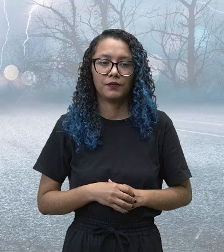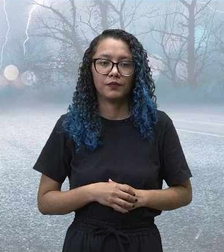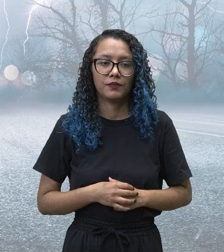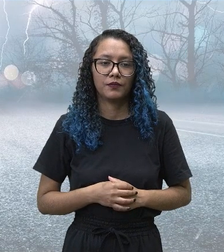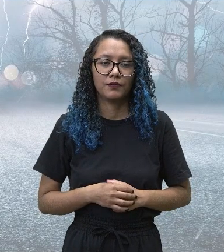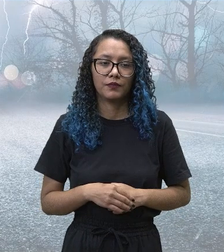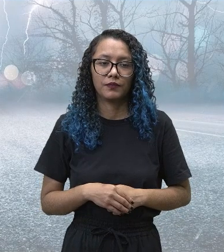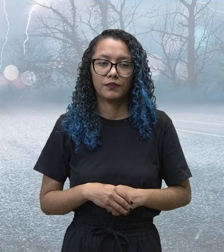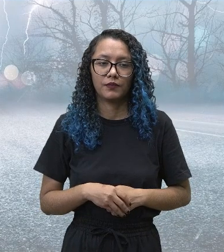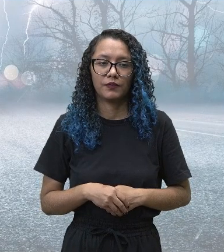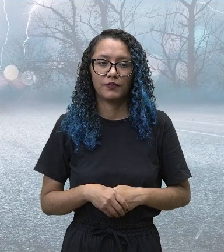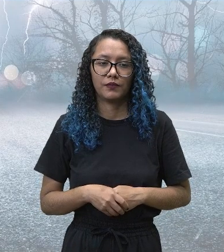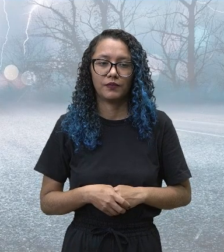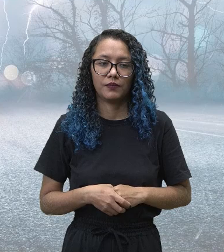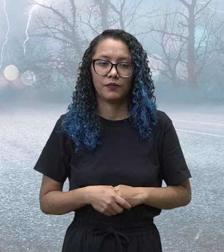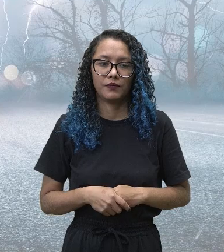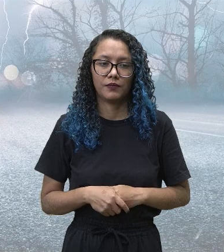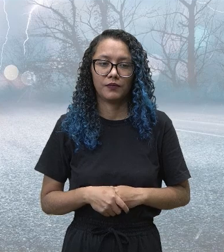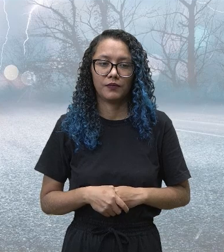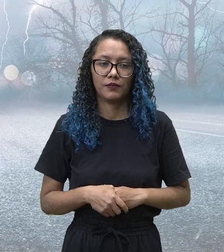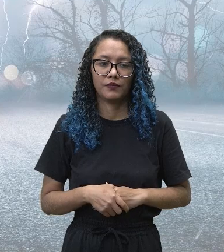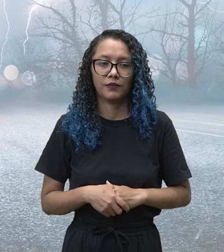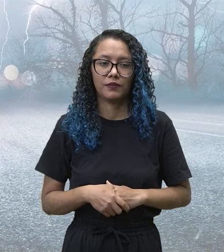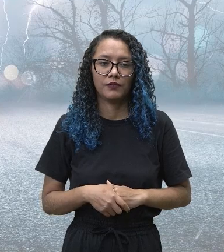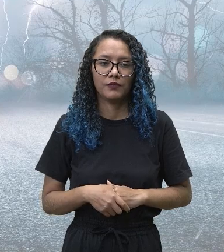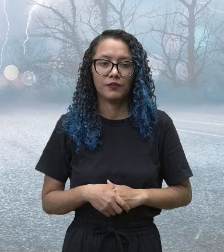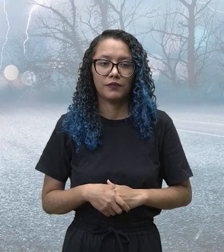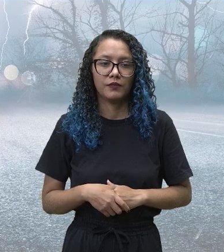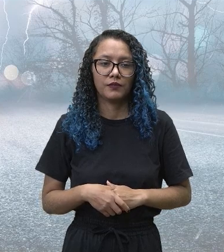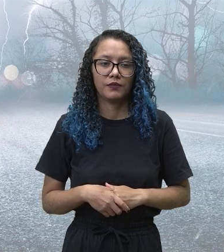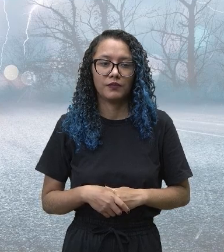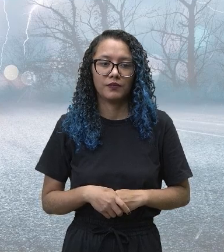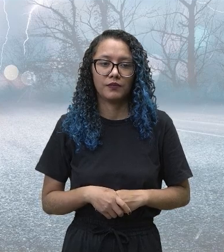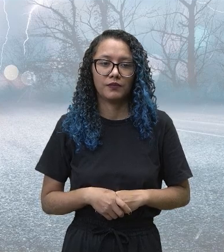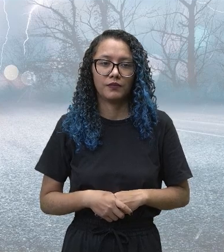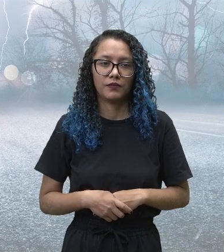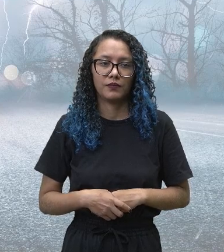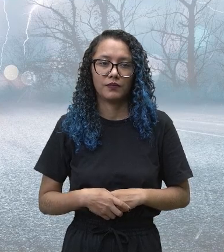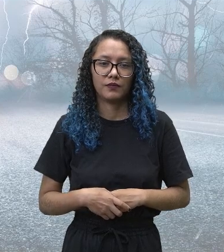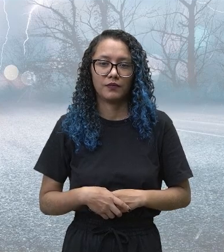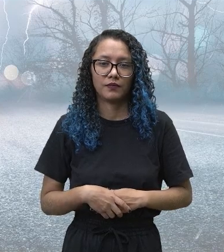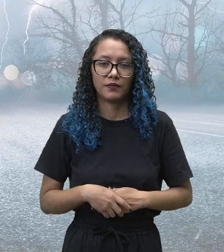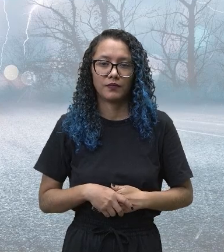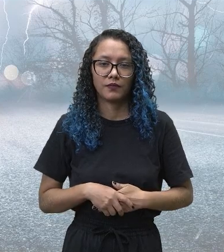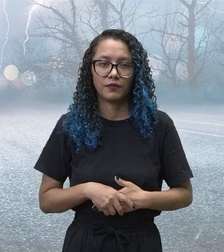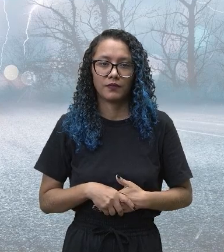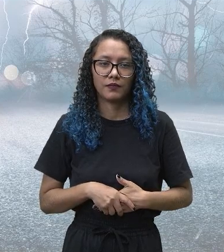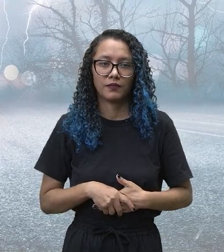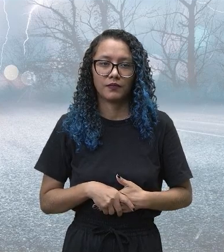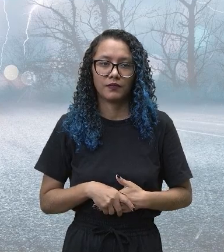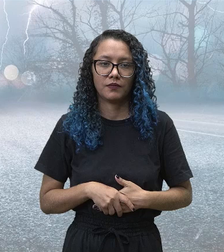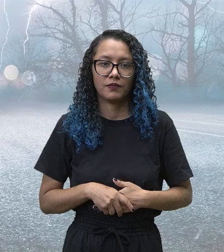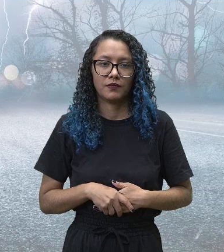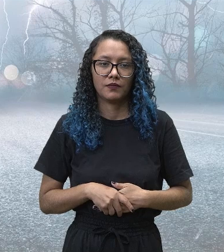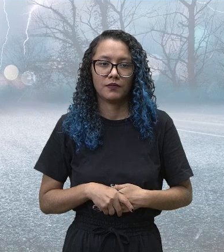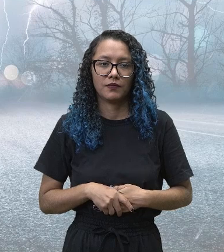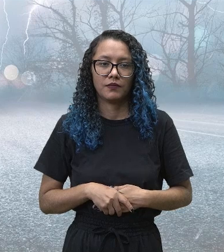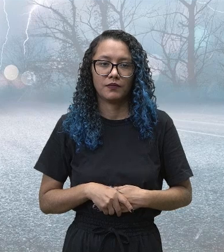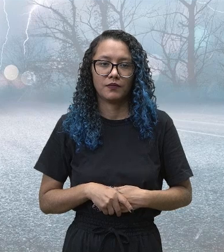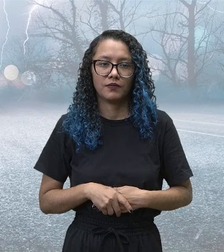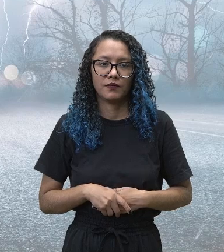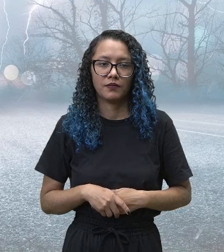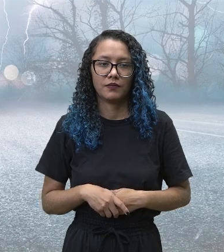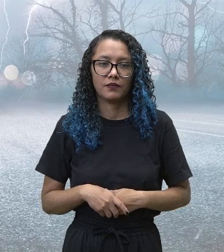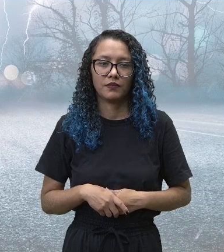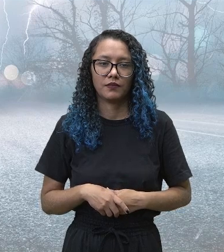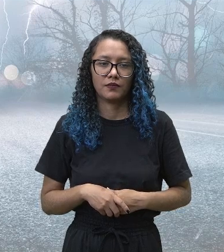pequeño pueblo de San Rafael. La tormenta golpeaba los tejados y las ramas se mecían bajo